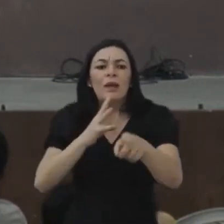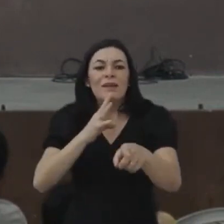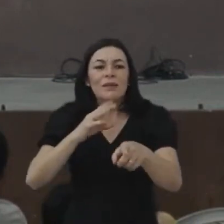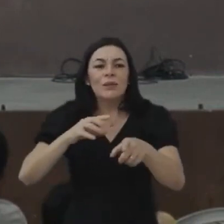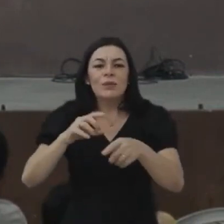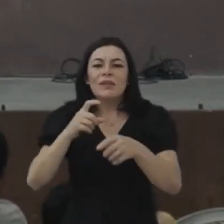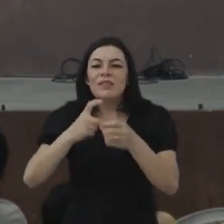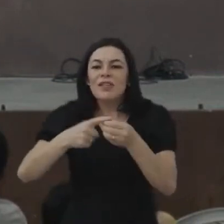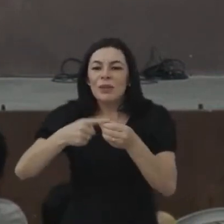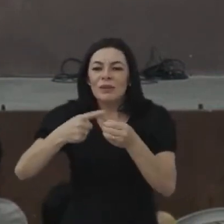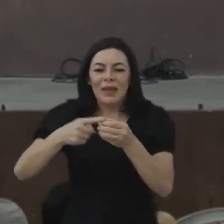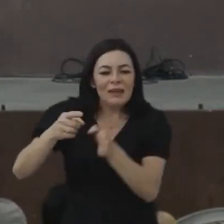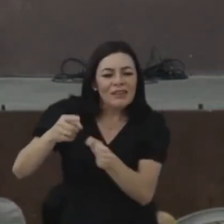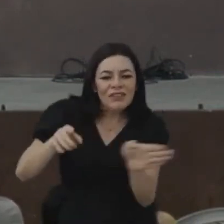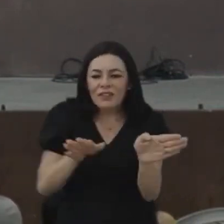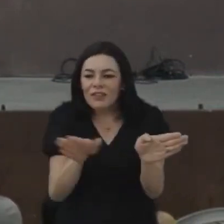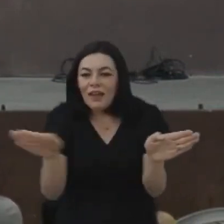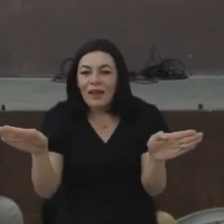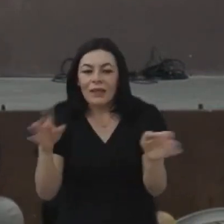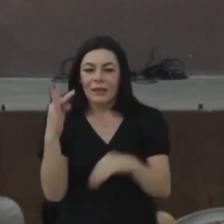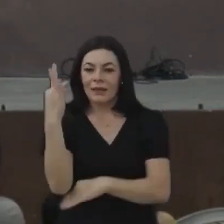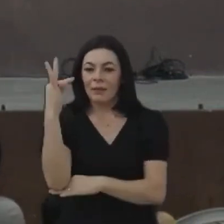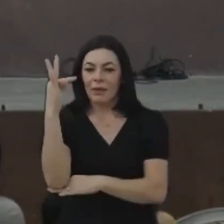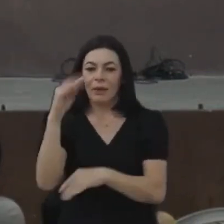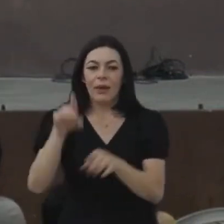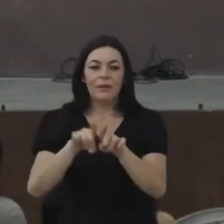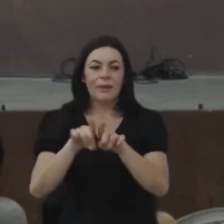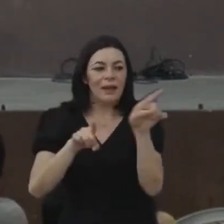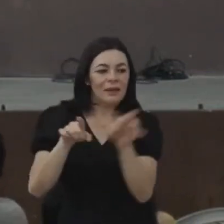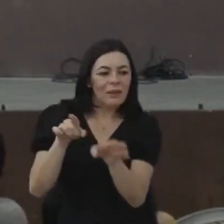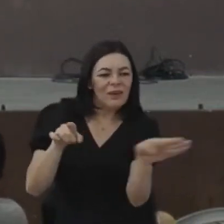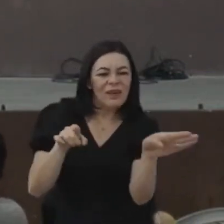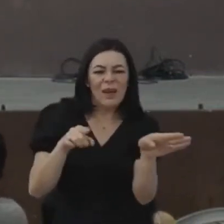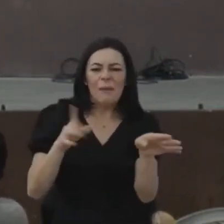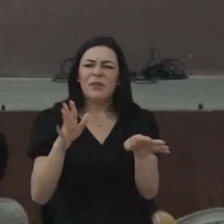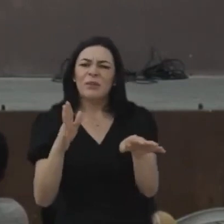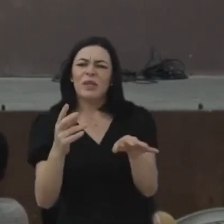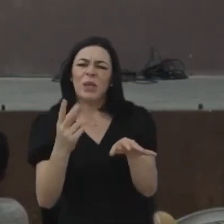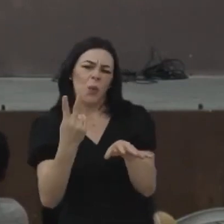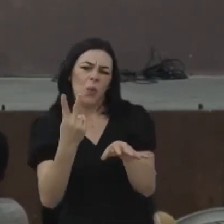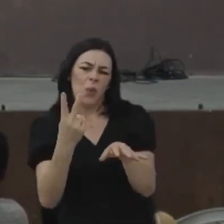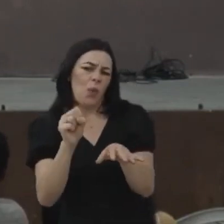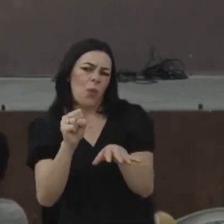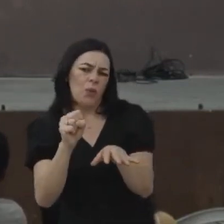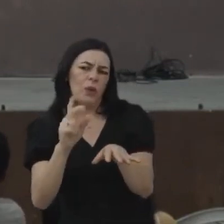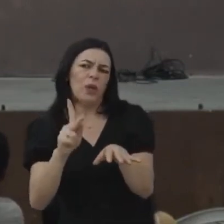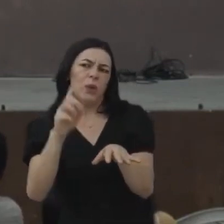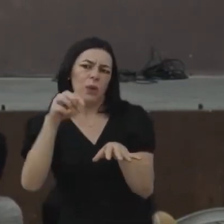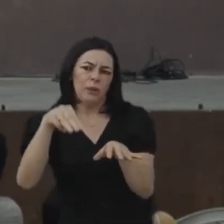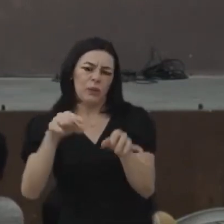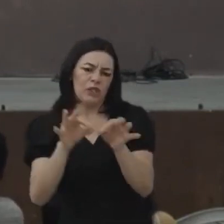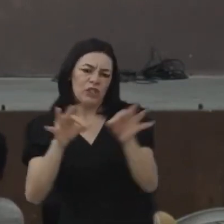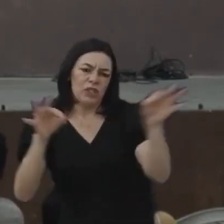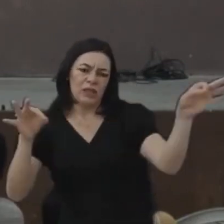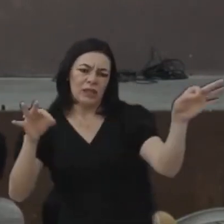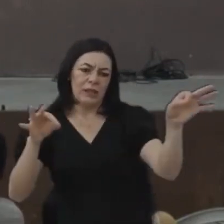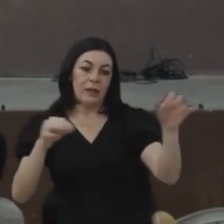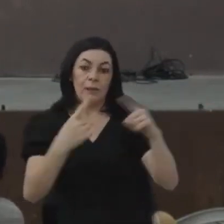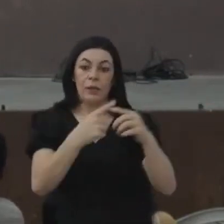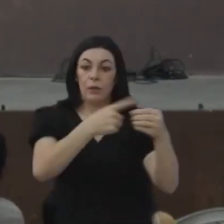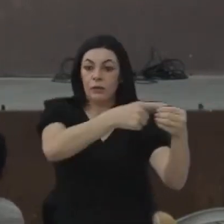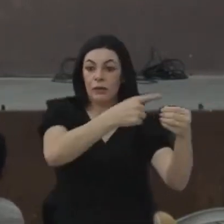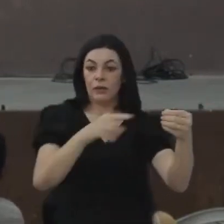Salgado, sabe que tem entre Taperoá e o Sítio Salgado, eu acho que tem mais ou menos uns 8 a 10 quilômetros ainda de estrada de chão dentro do